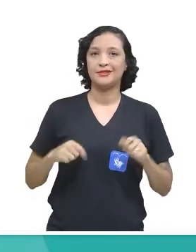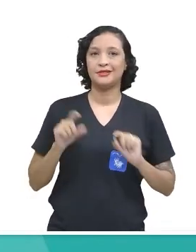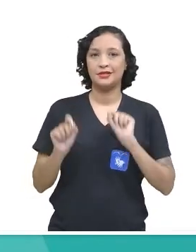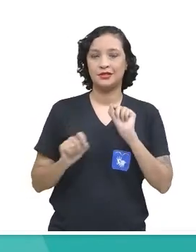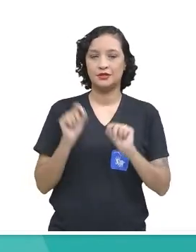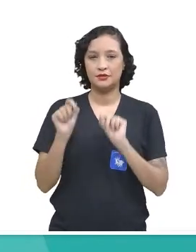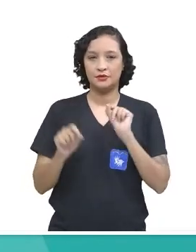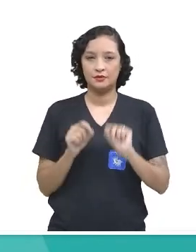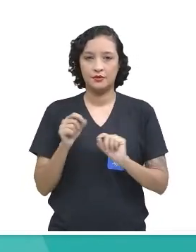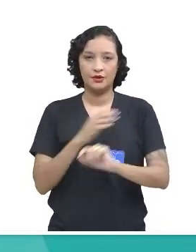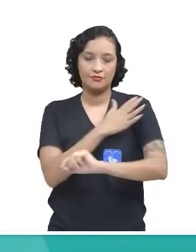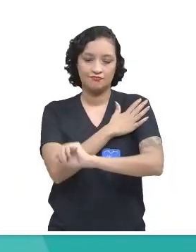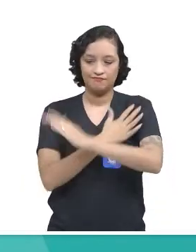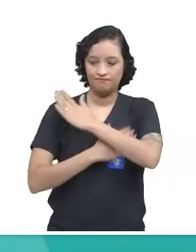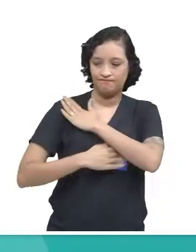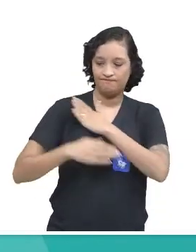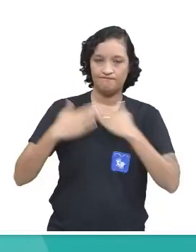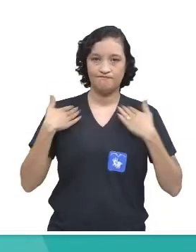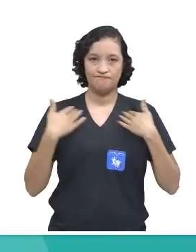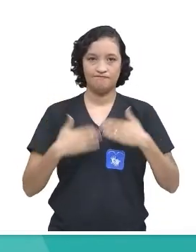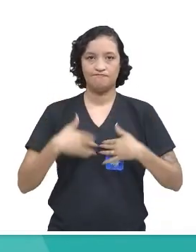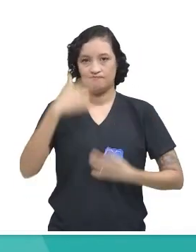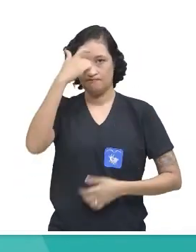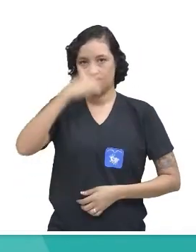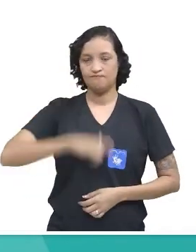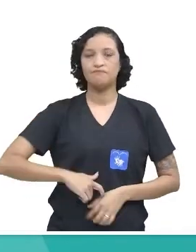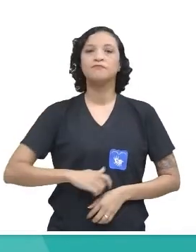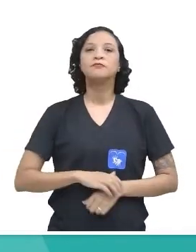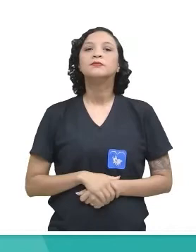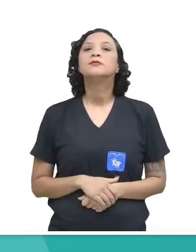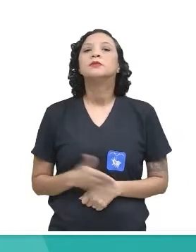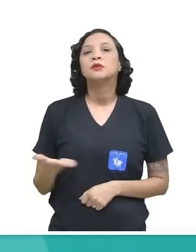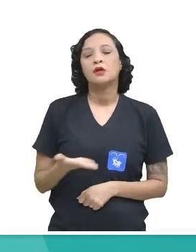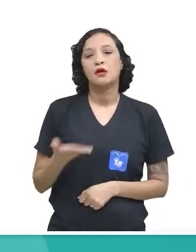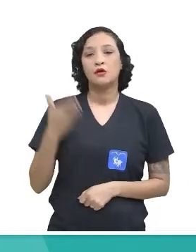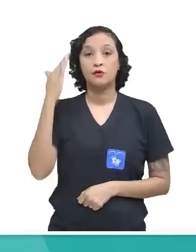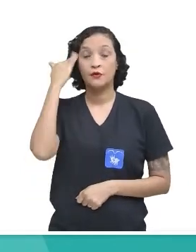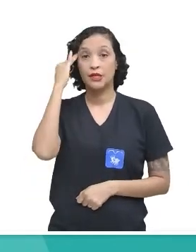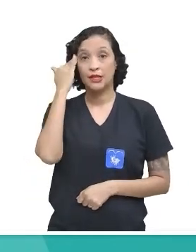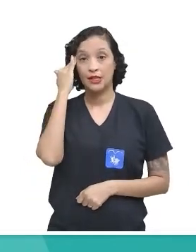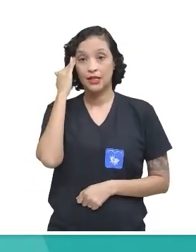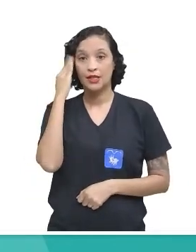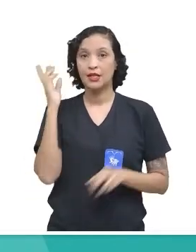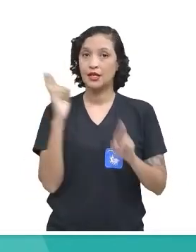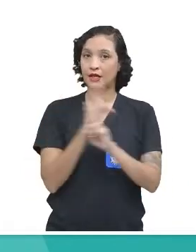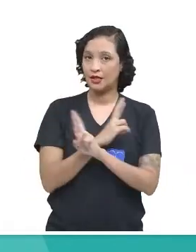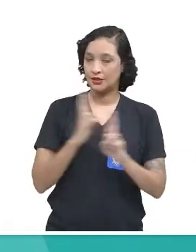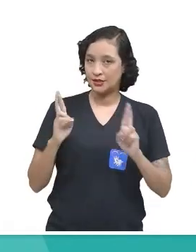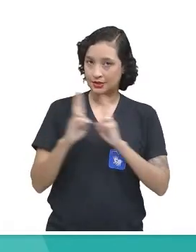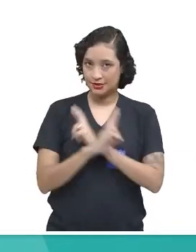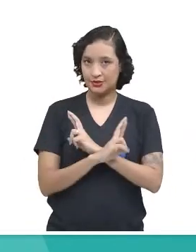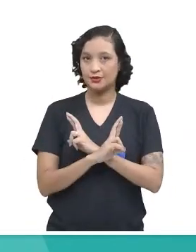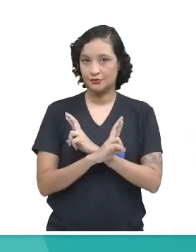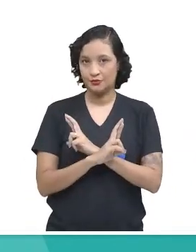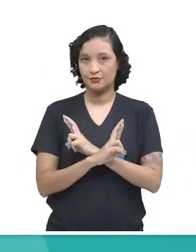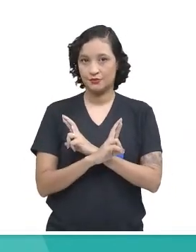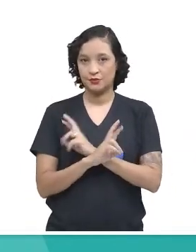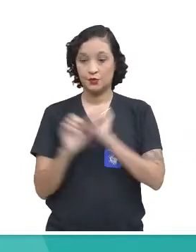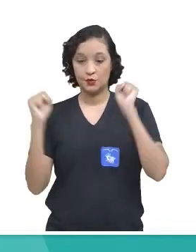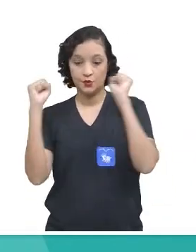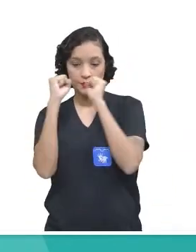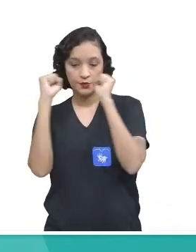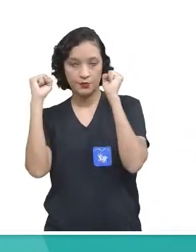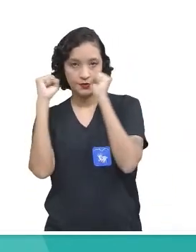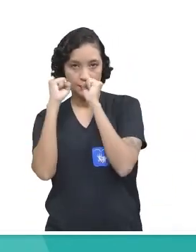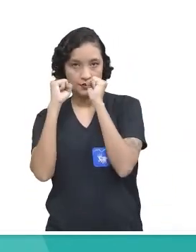grupos musculares. Muito bem. Então, nós vamos agora entender qual é a relação do exercício